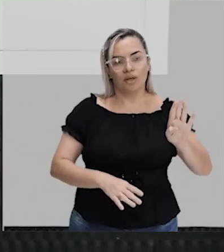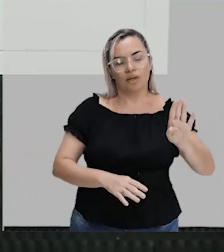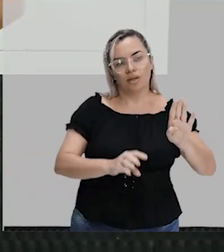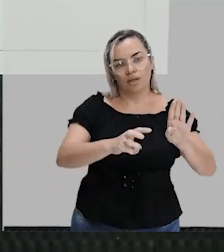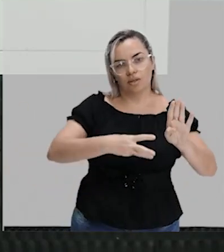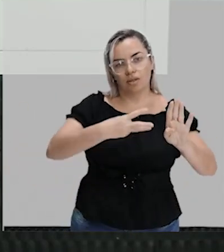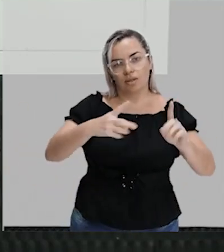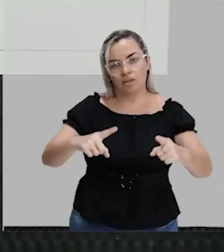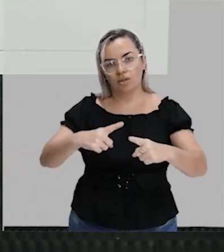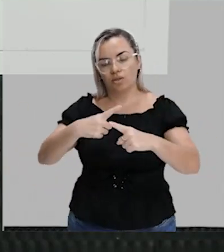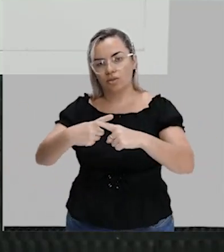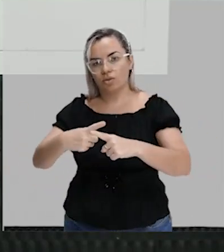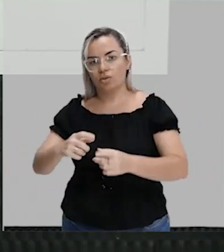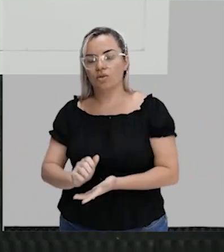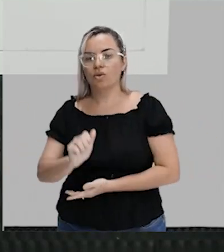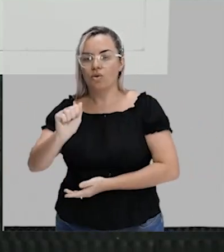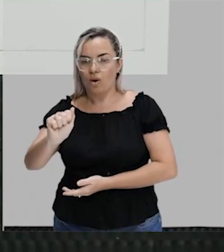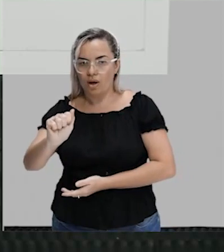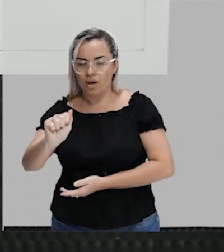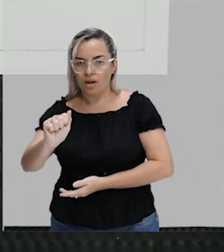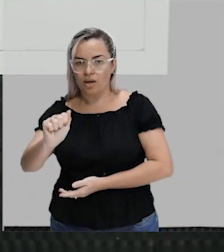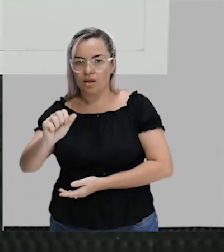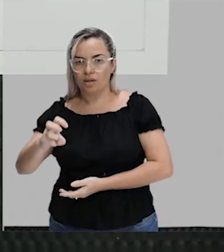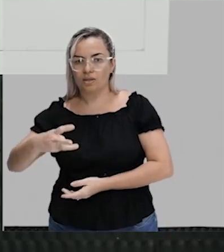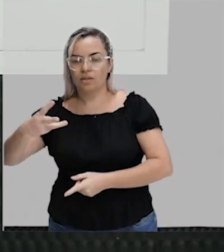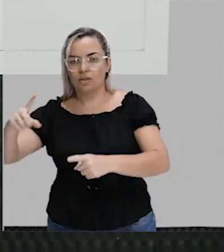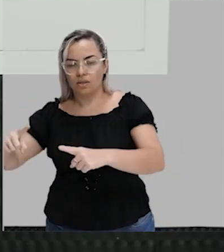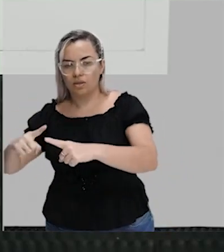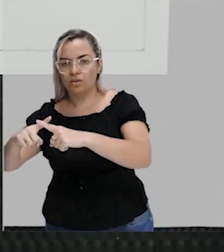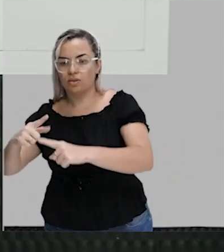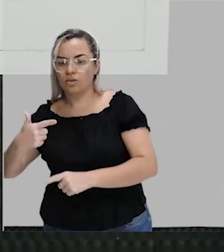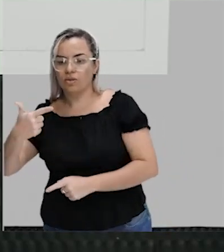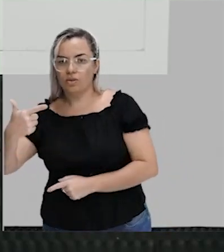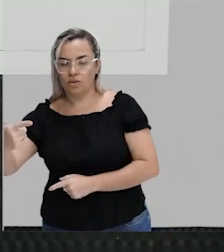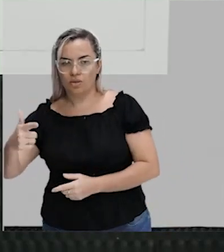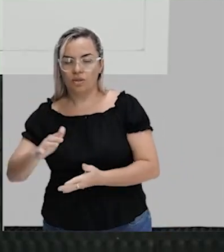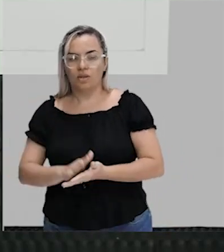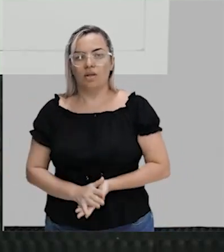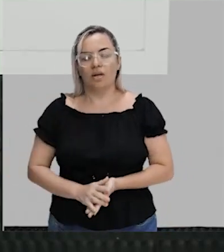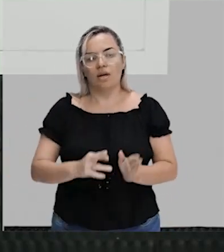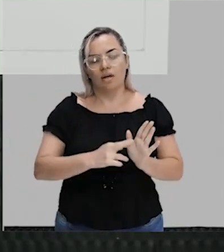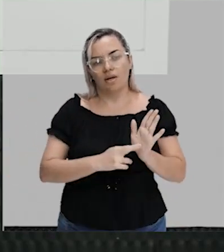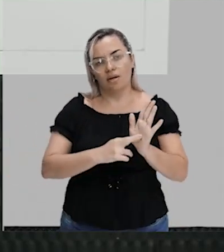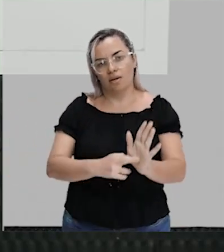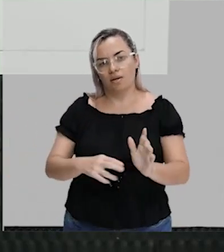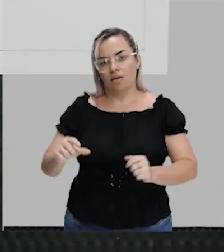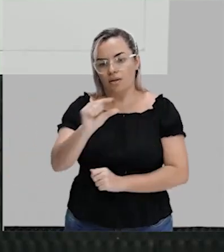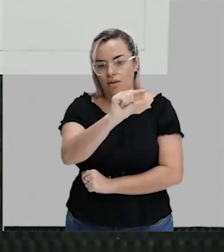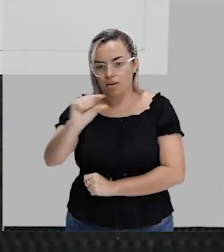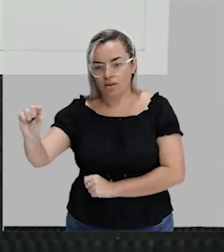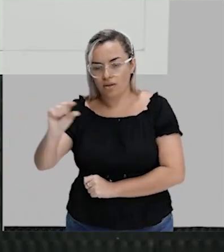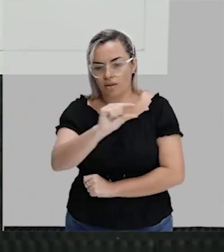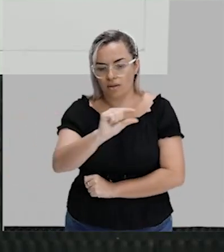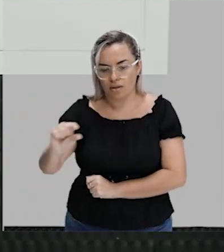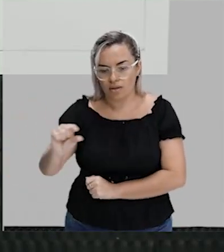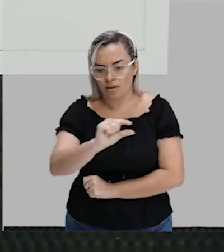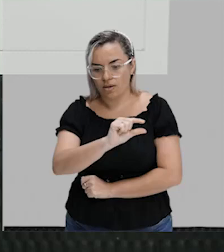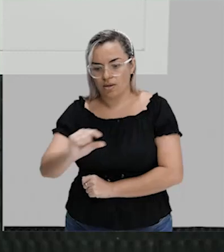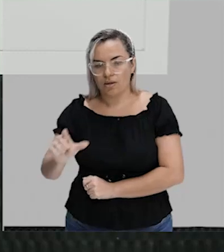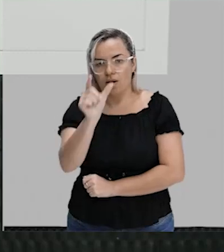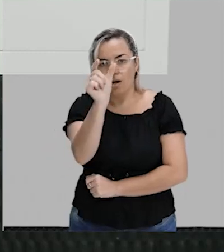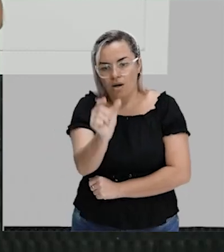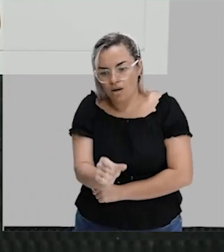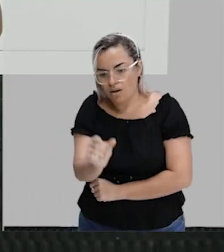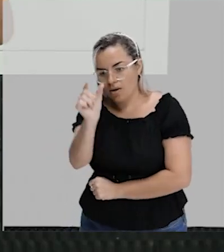o a32 tá esse Sims representa o que a linha e a coluna que o elemento está na matriz Onde